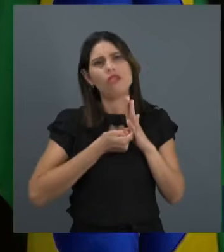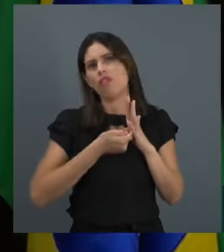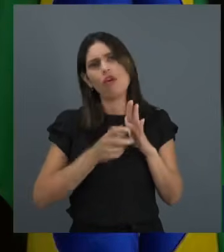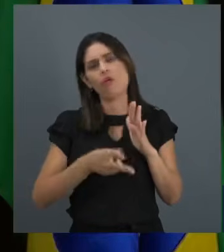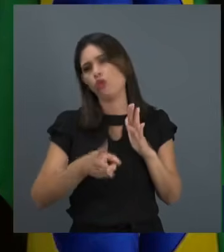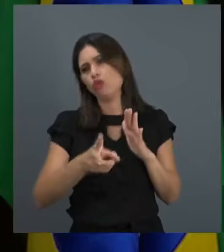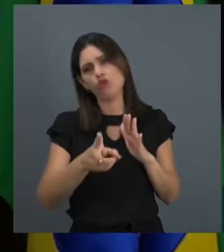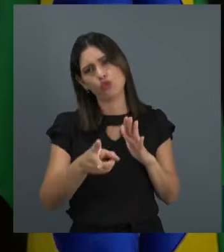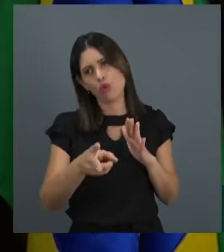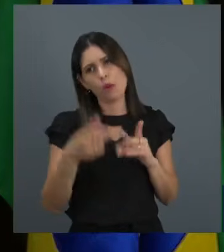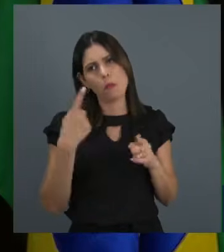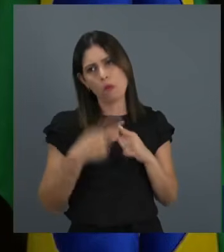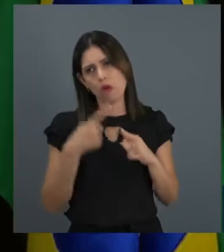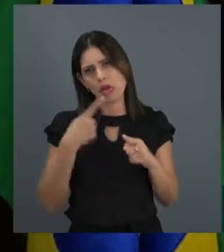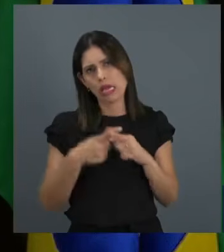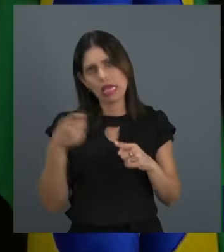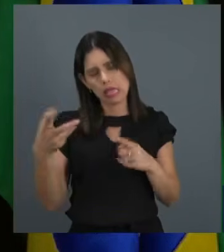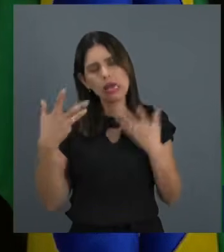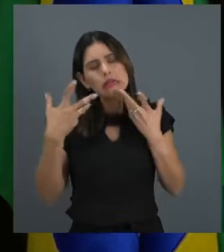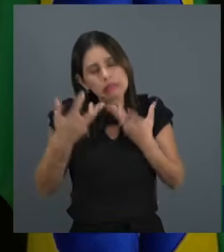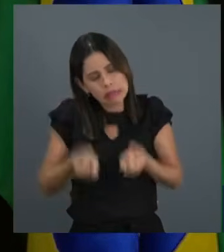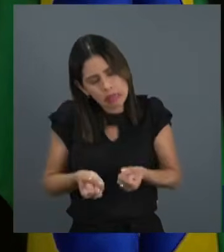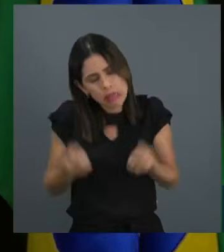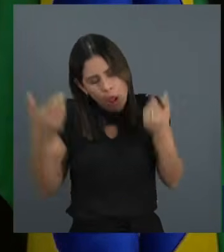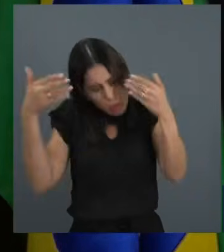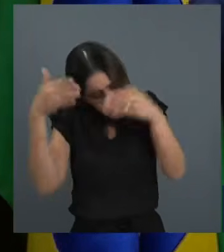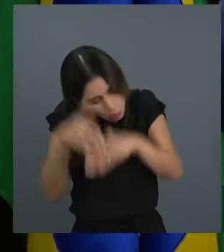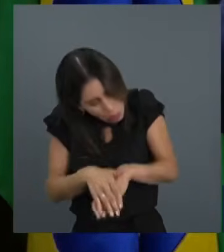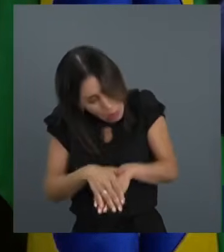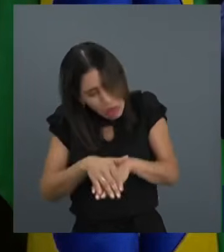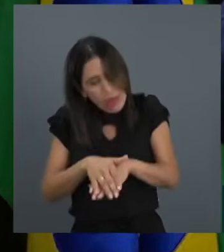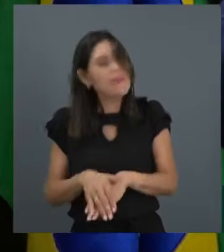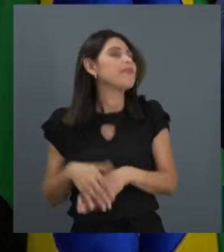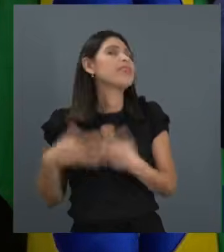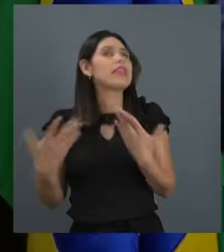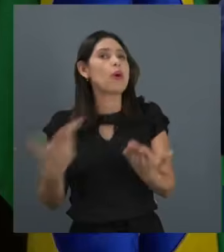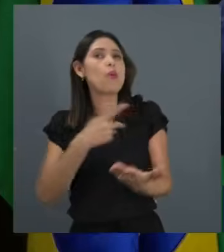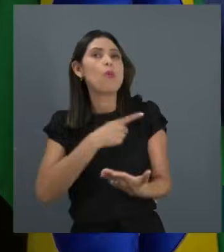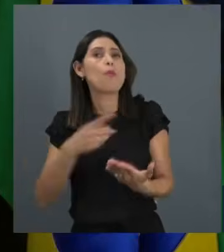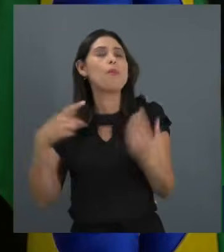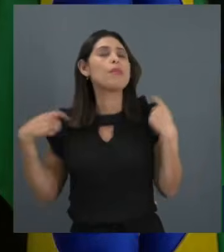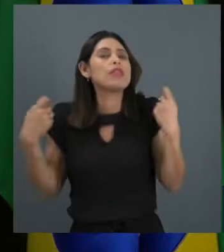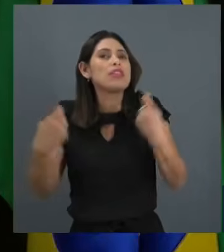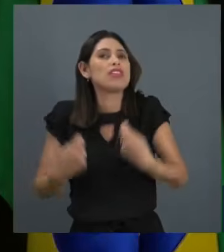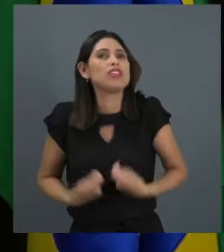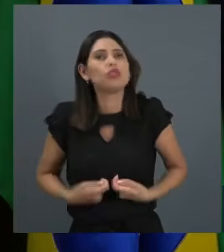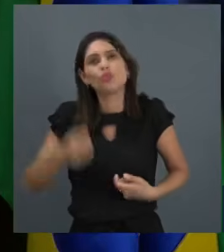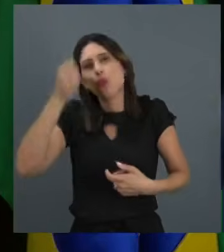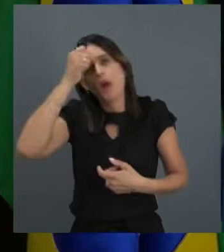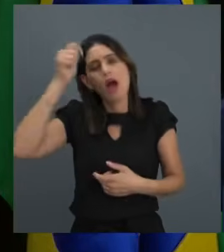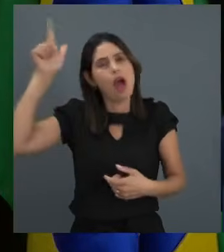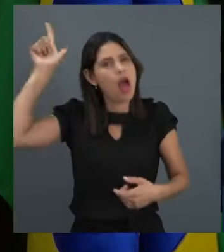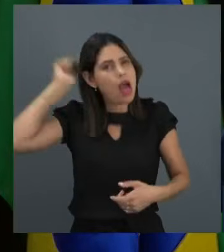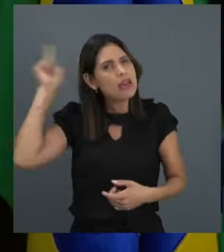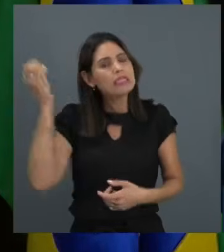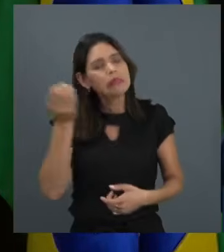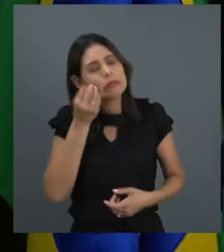porque aceitaram baixar a cabeça. É o ministro Alexandre de Moraes atentando contra a